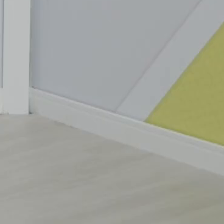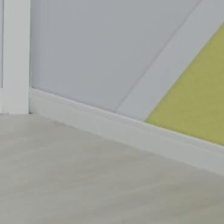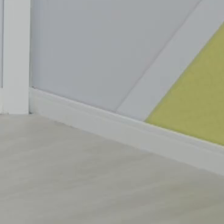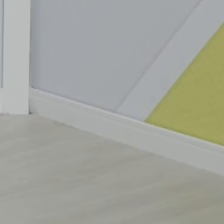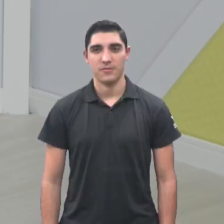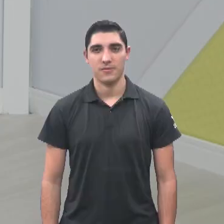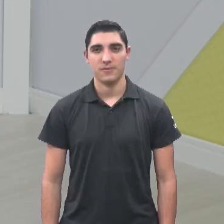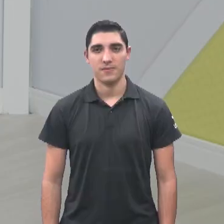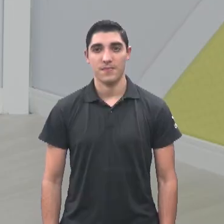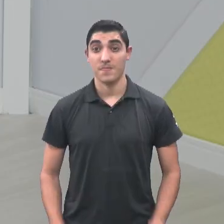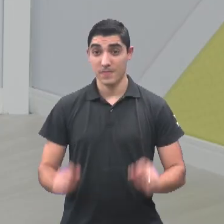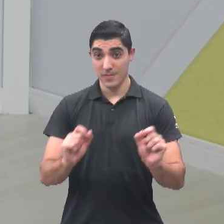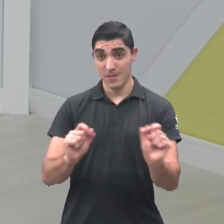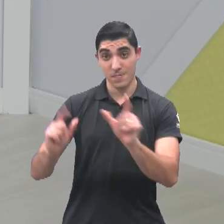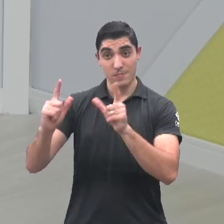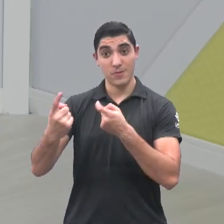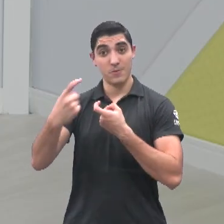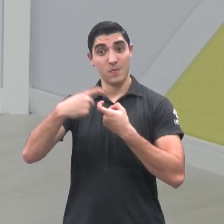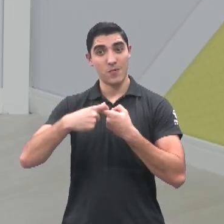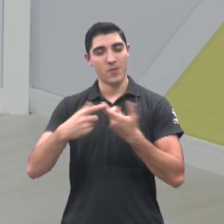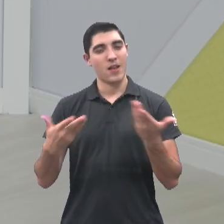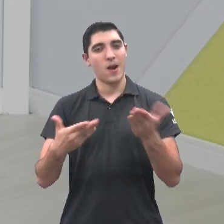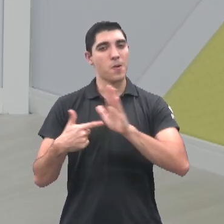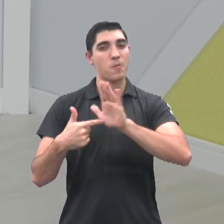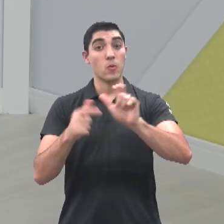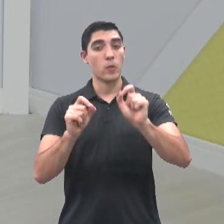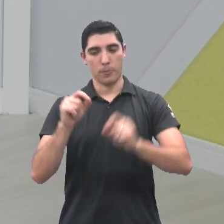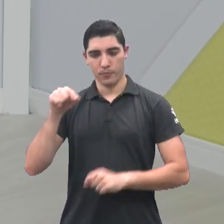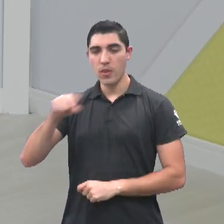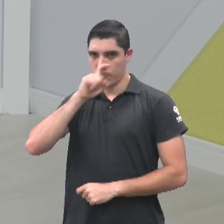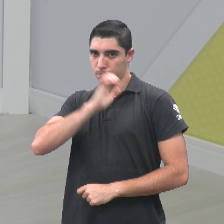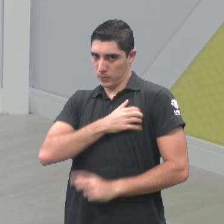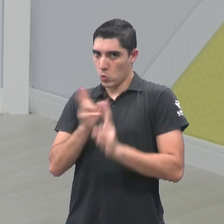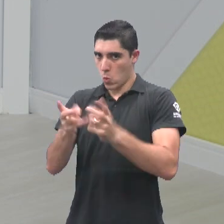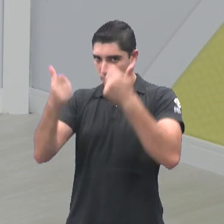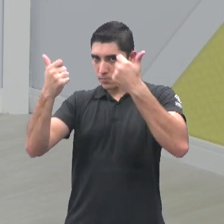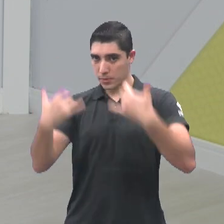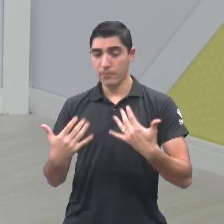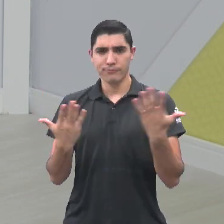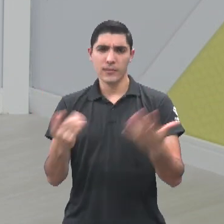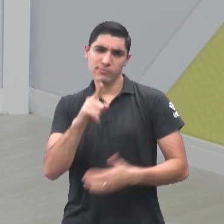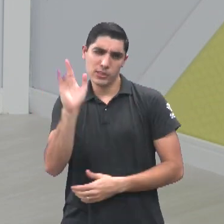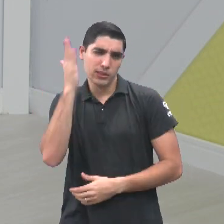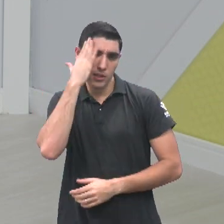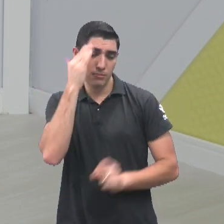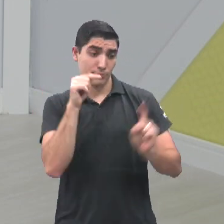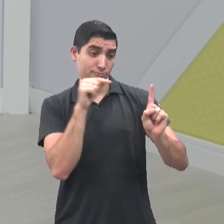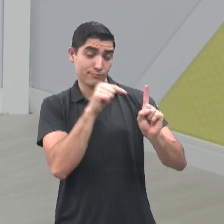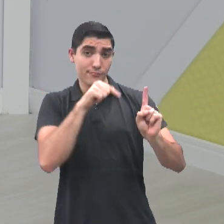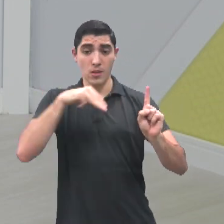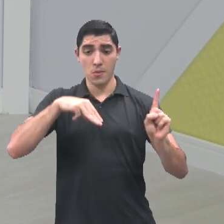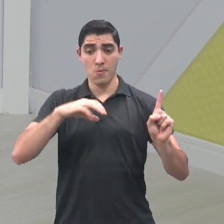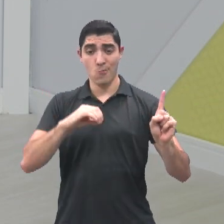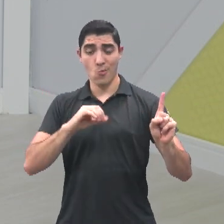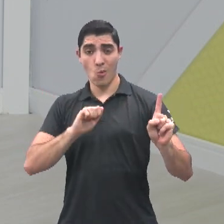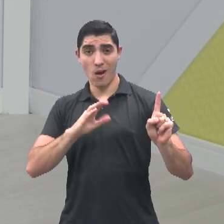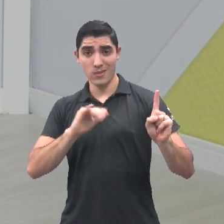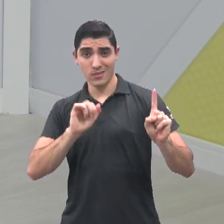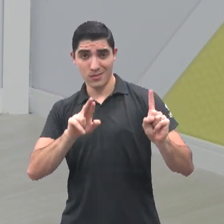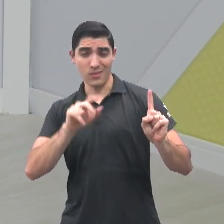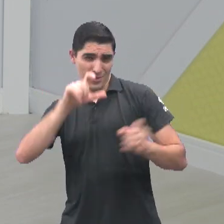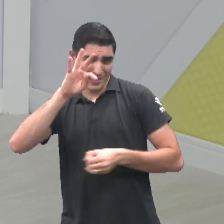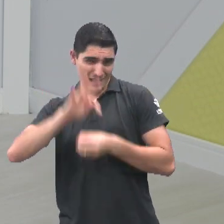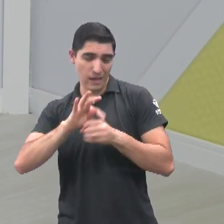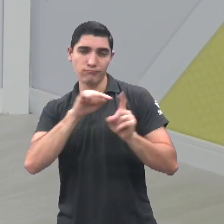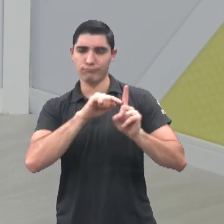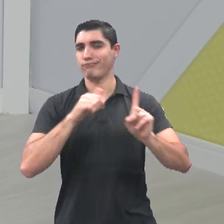Muito bem, estamos de volta com a Hora do Esporte, ainda falando da Águia do Vale. Como todo mundo já sabe, o técnico Moacir Júnior foi desligado do São